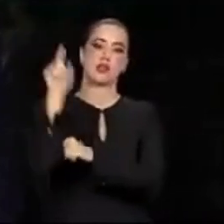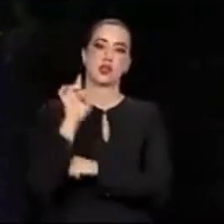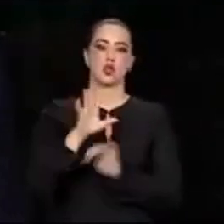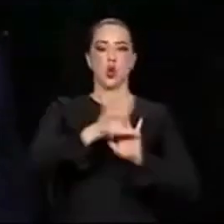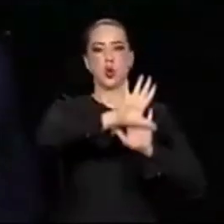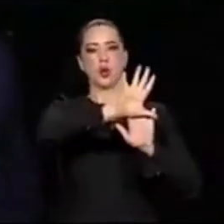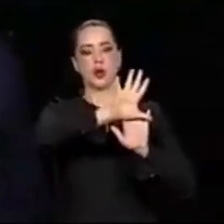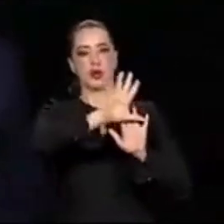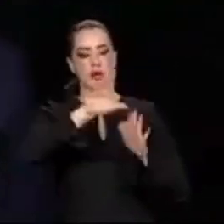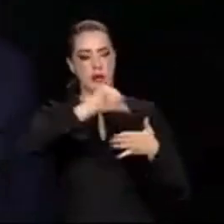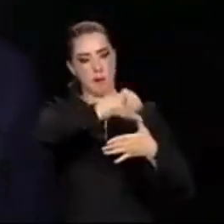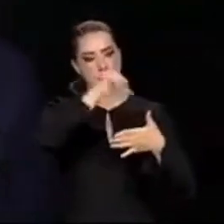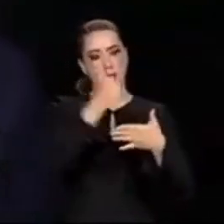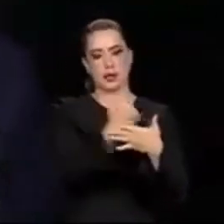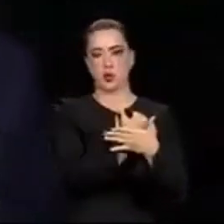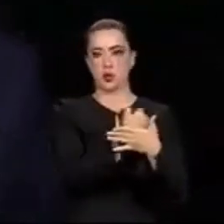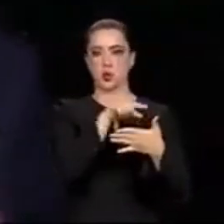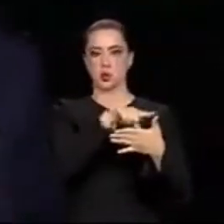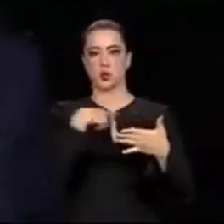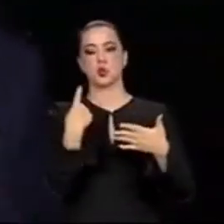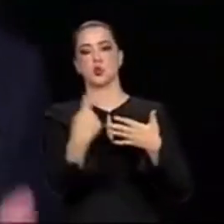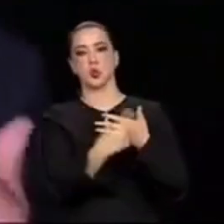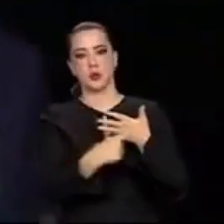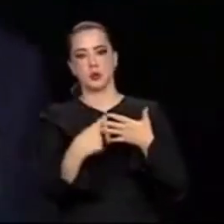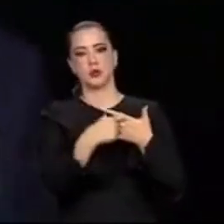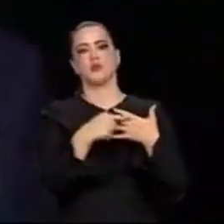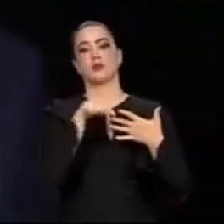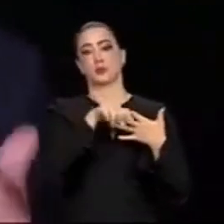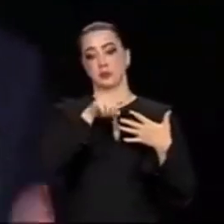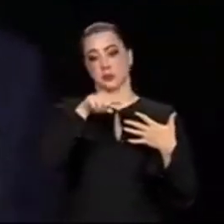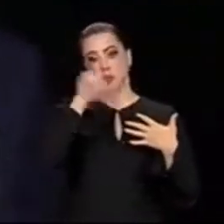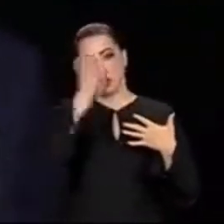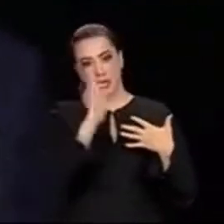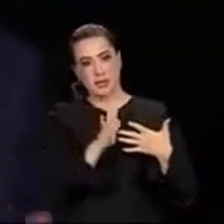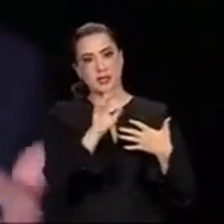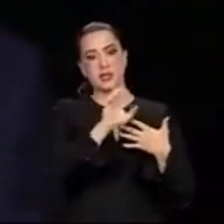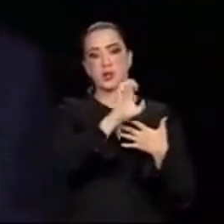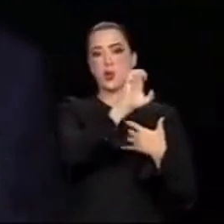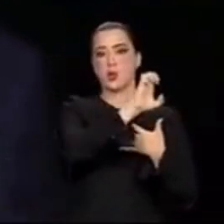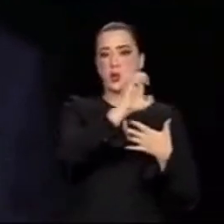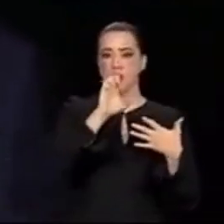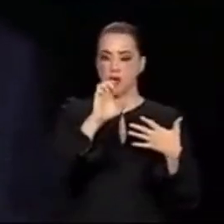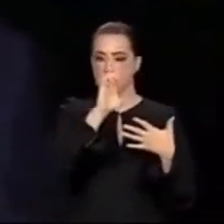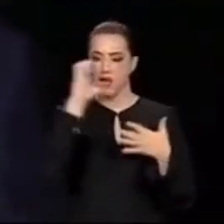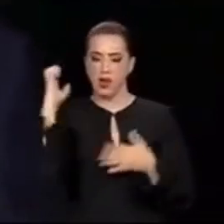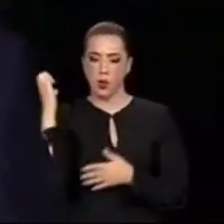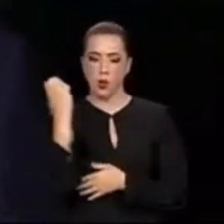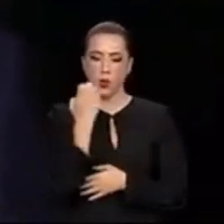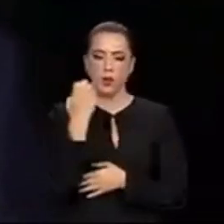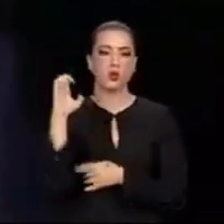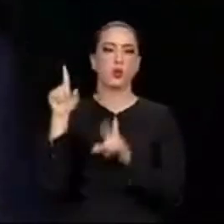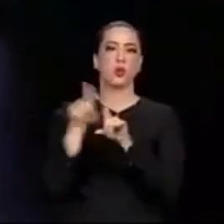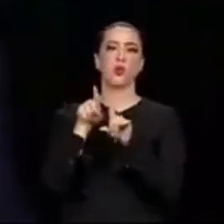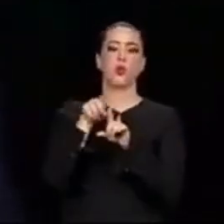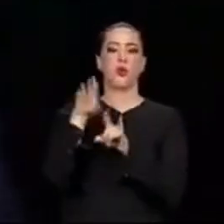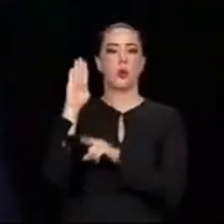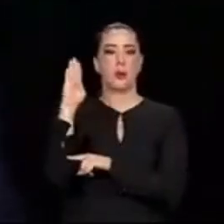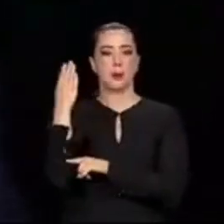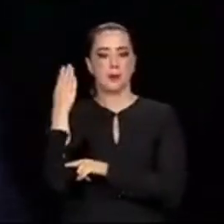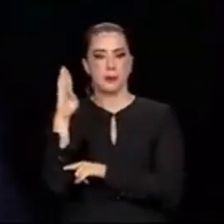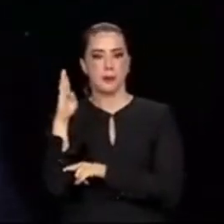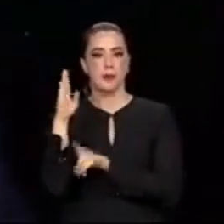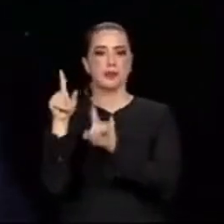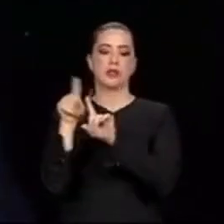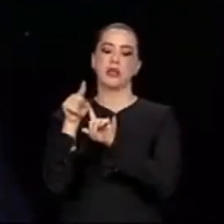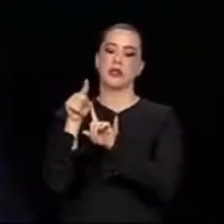só na América do Sul além do Brasil nós temos a Colômbia temos um peru temos a Venezuela temos as guianas